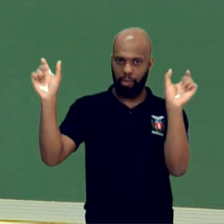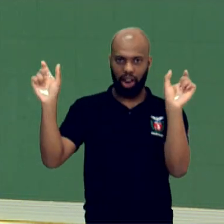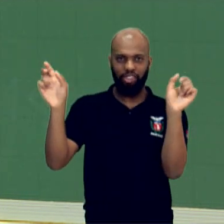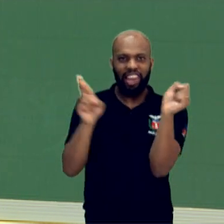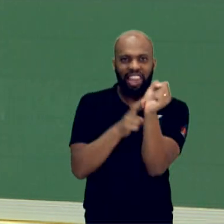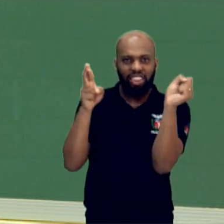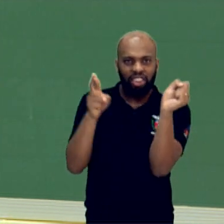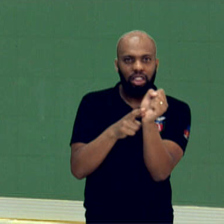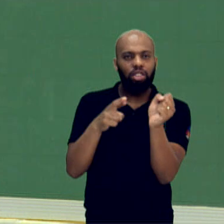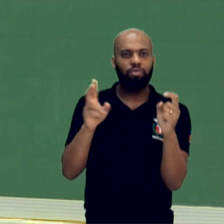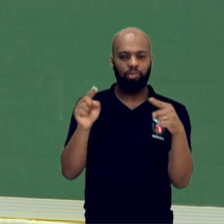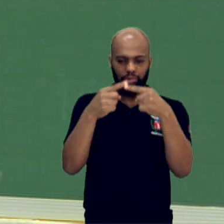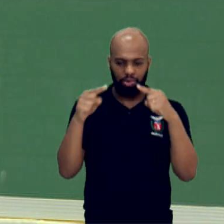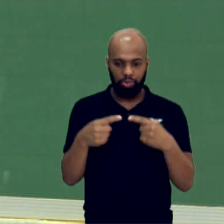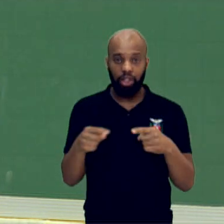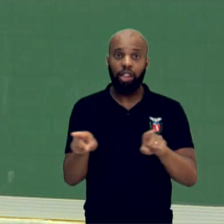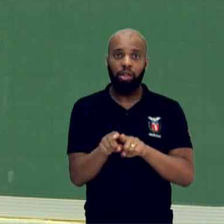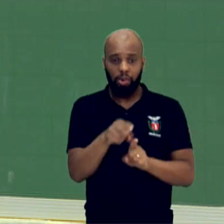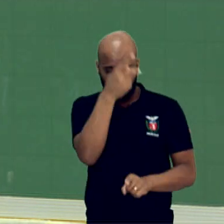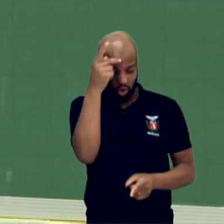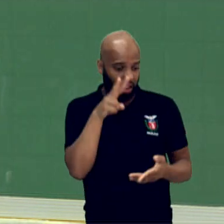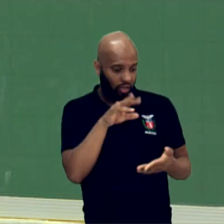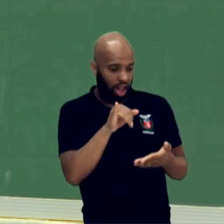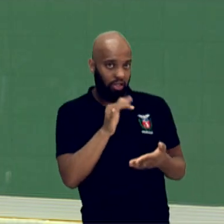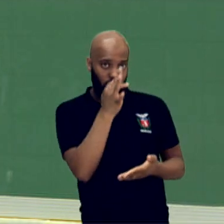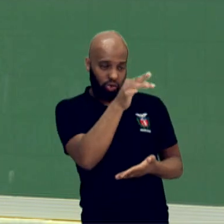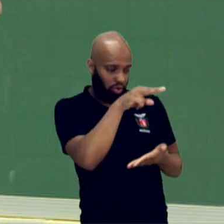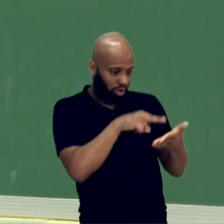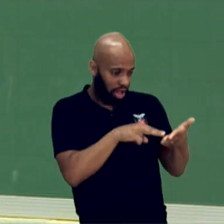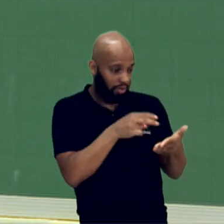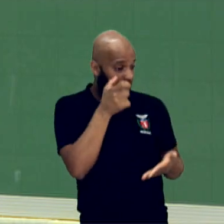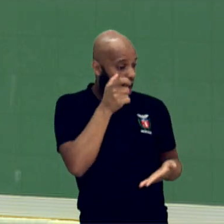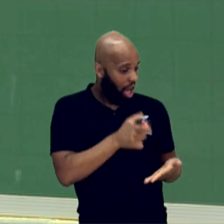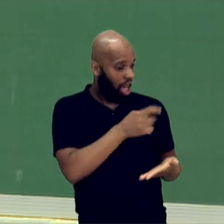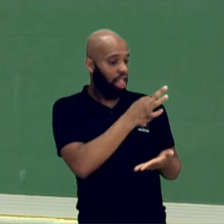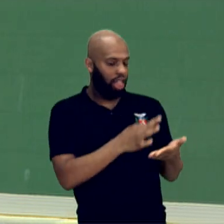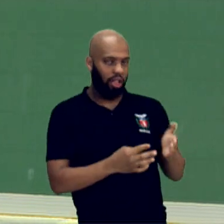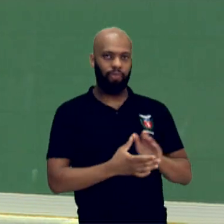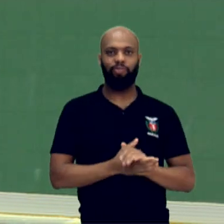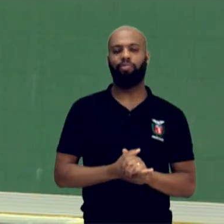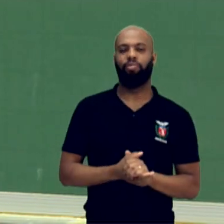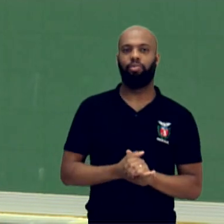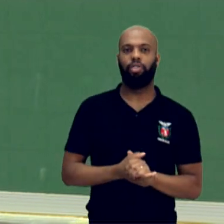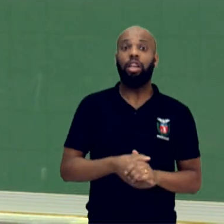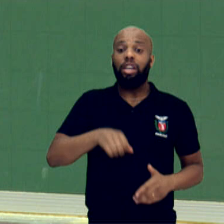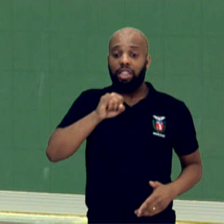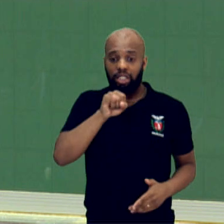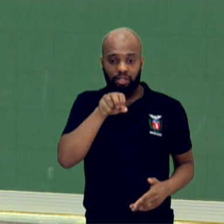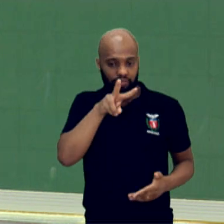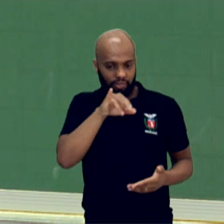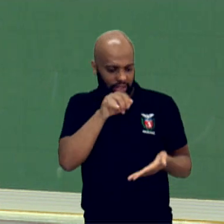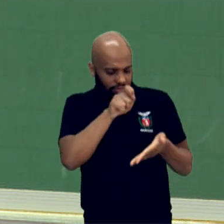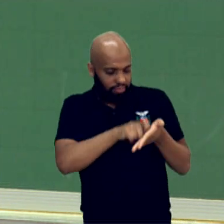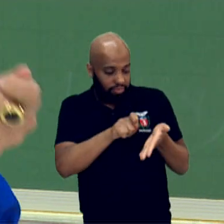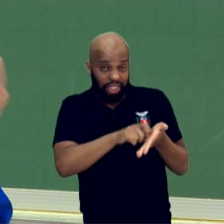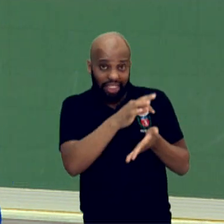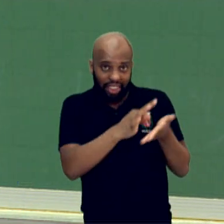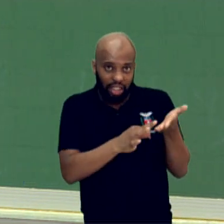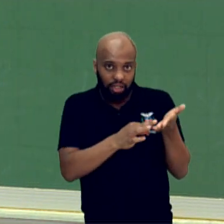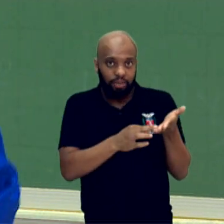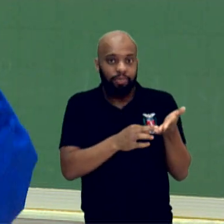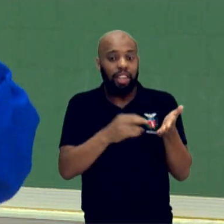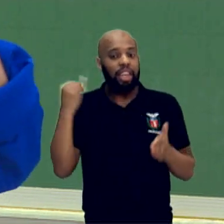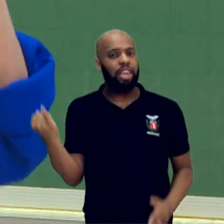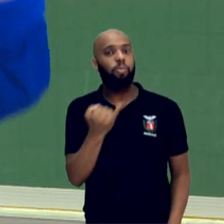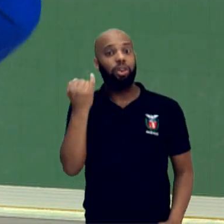muito importante. Então, quando vocês vão planejar um texto, revisar o texto, antes